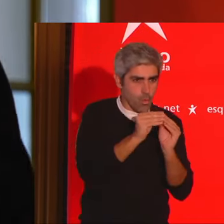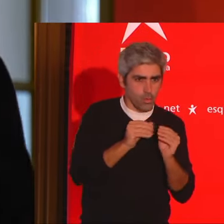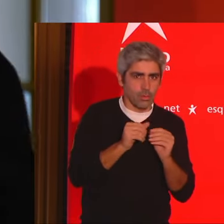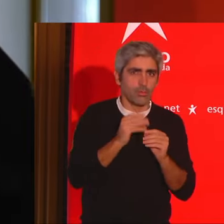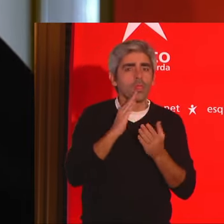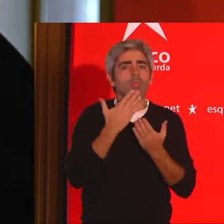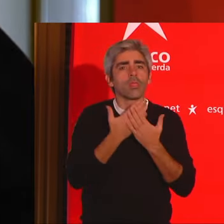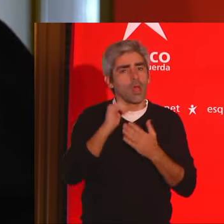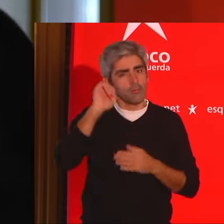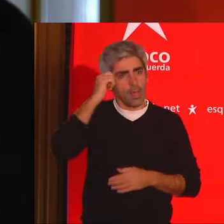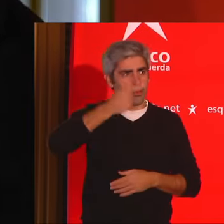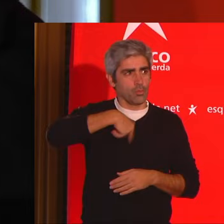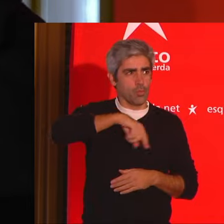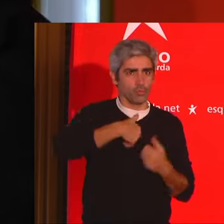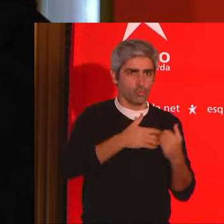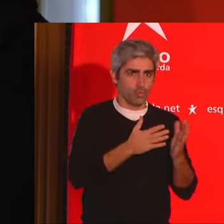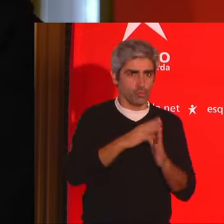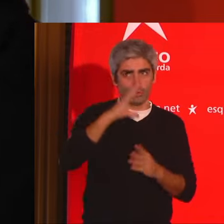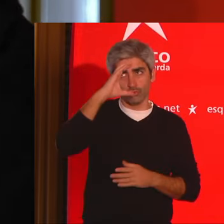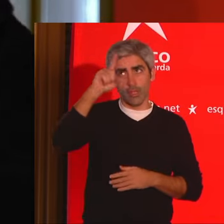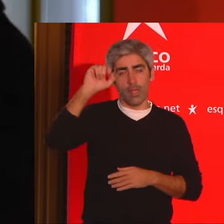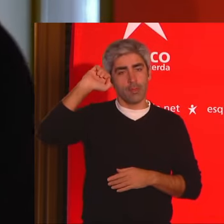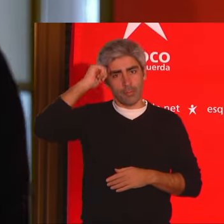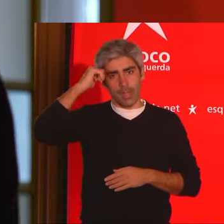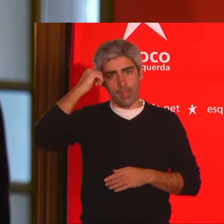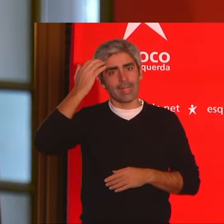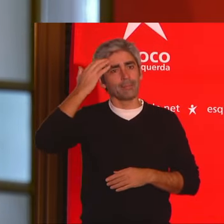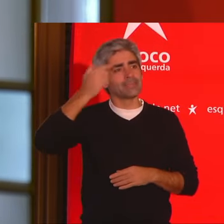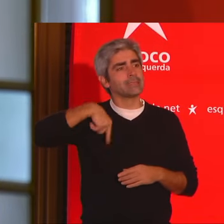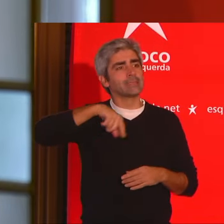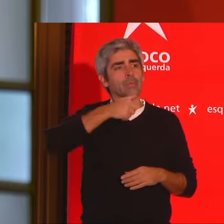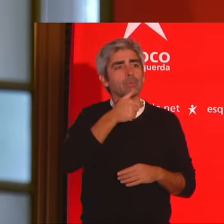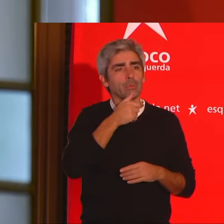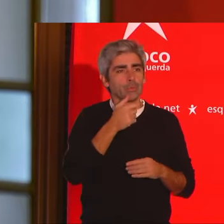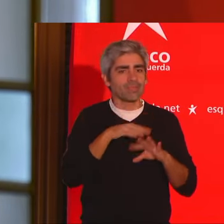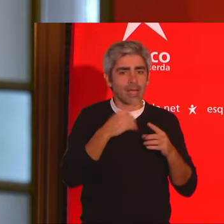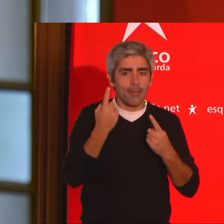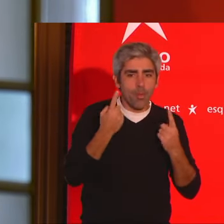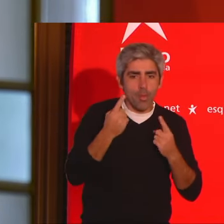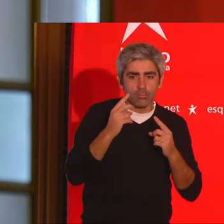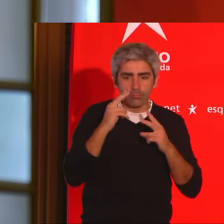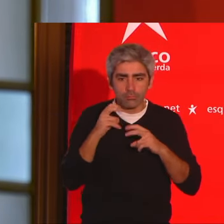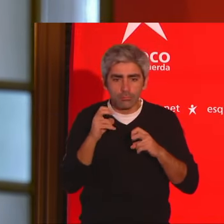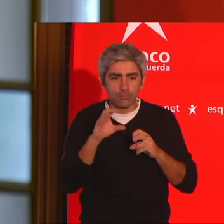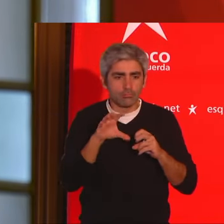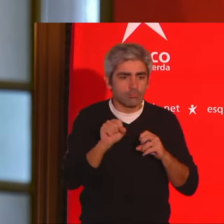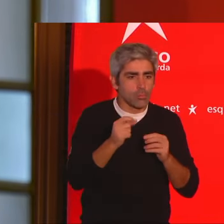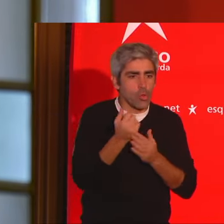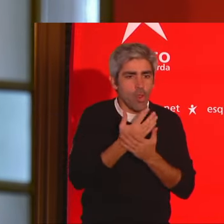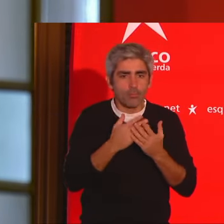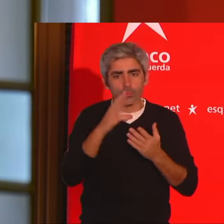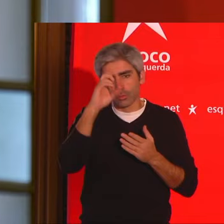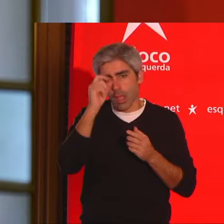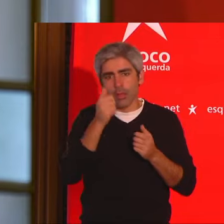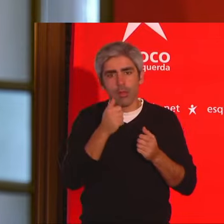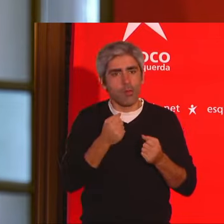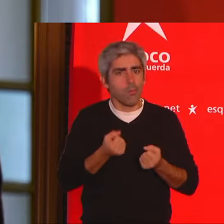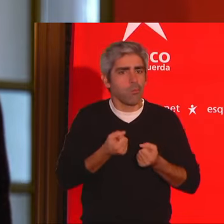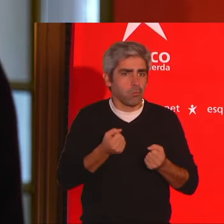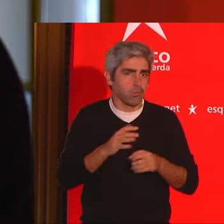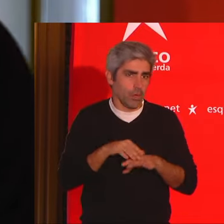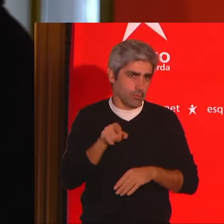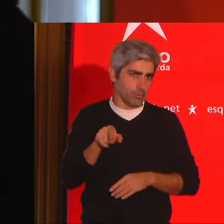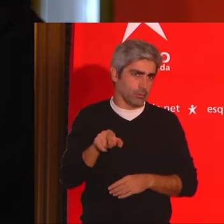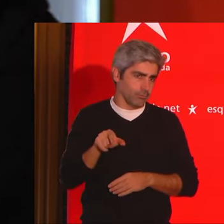todos nós e contra o Estado e contra a capacidade de intervenção económica do Estado.